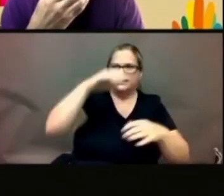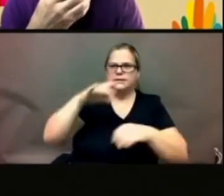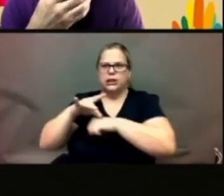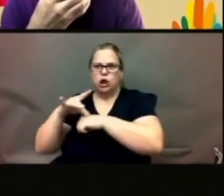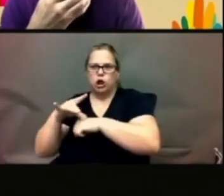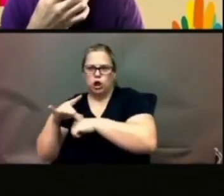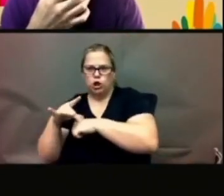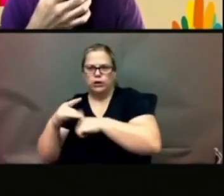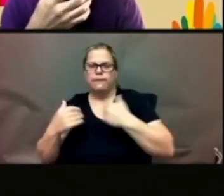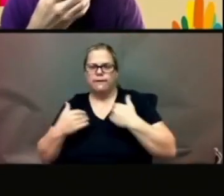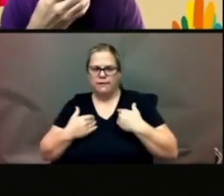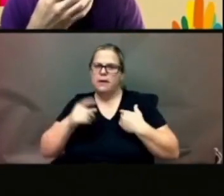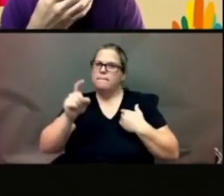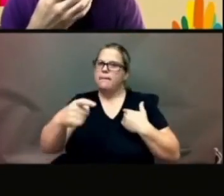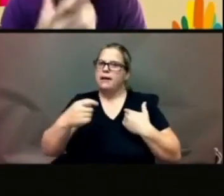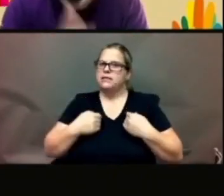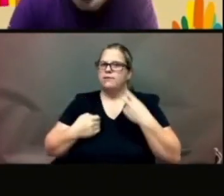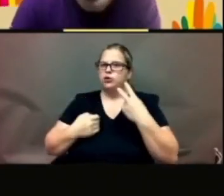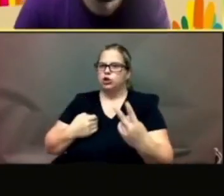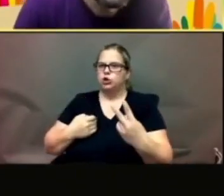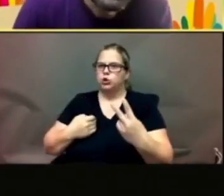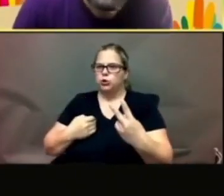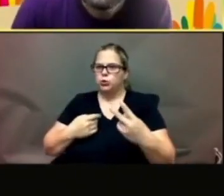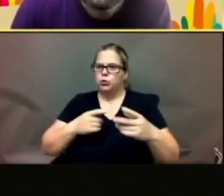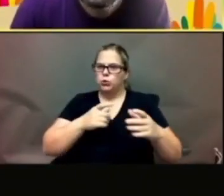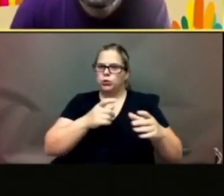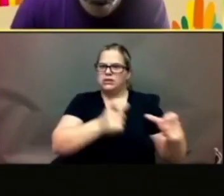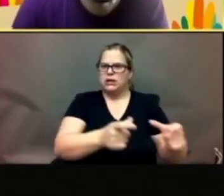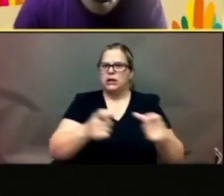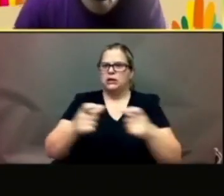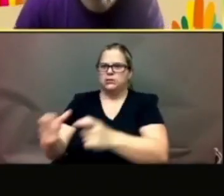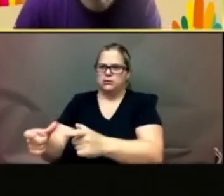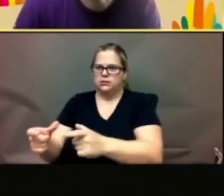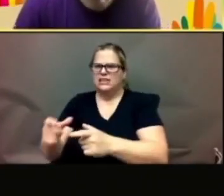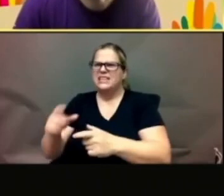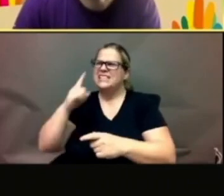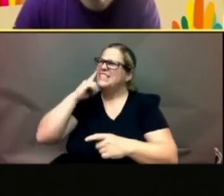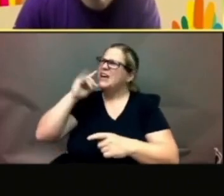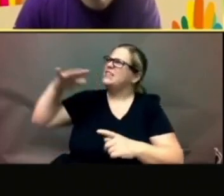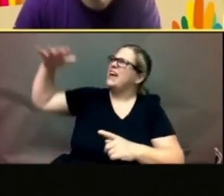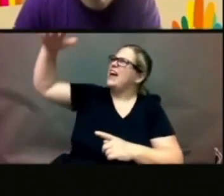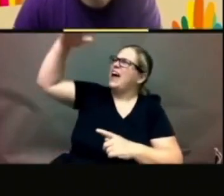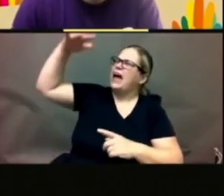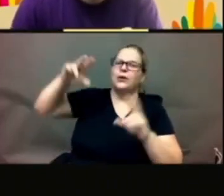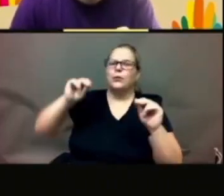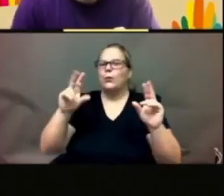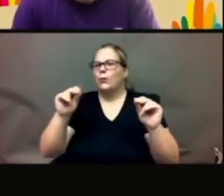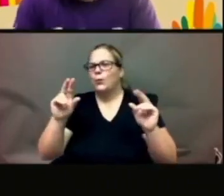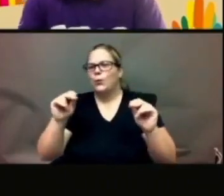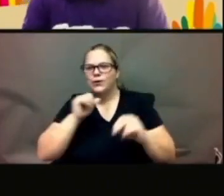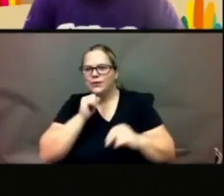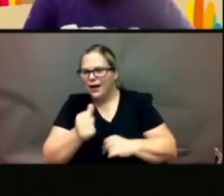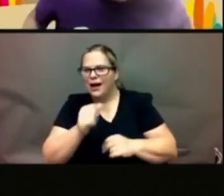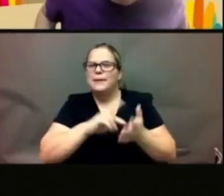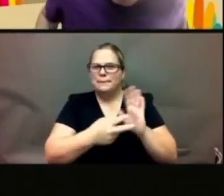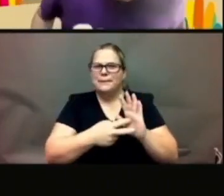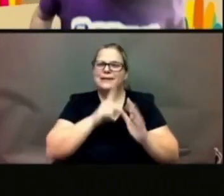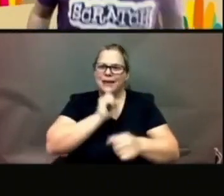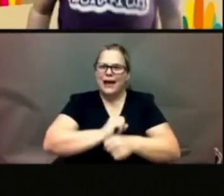eu tenho um aterramento. Então, nós temos dois pontos de contato condutores.